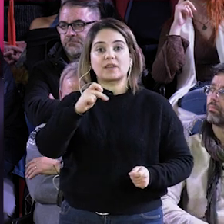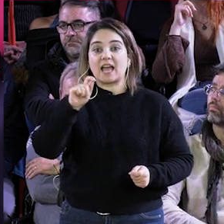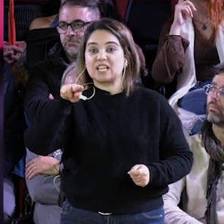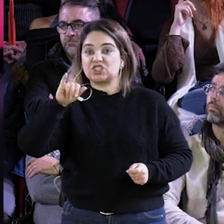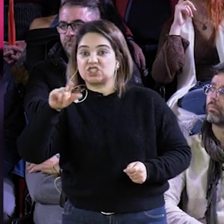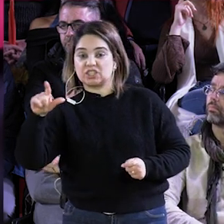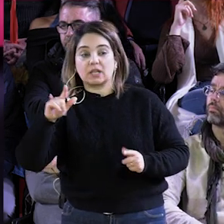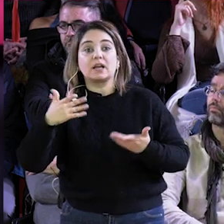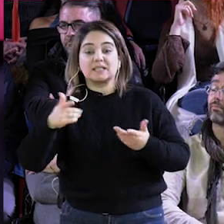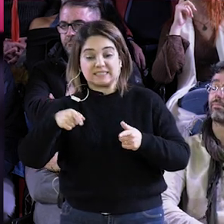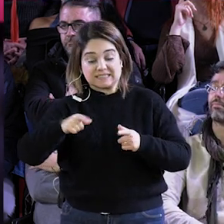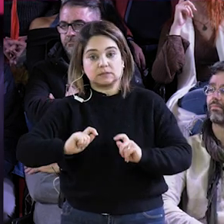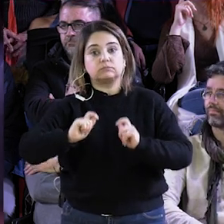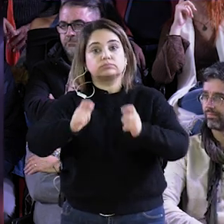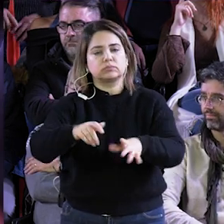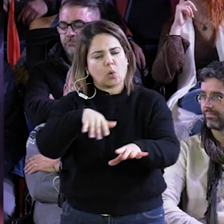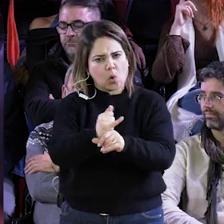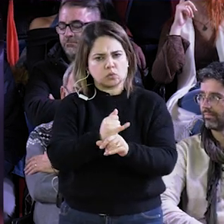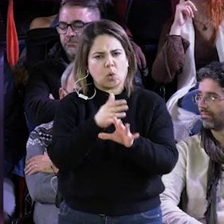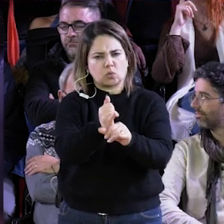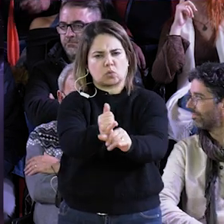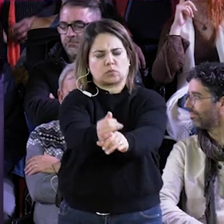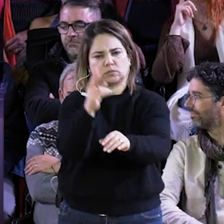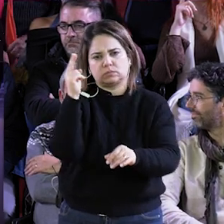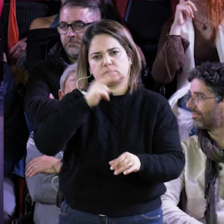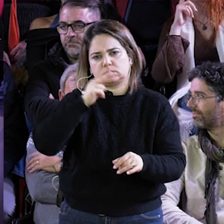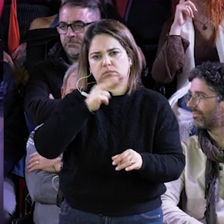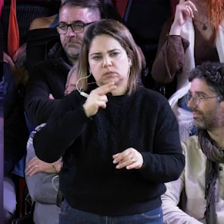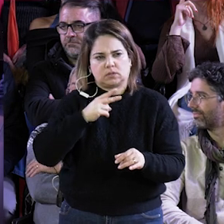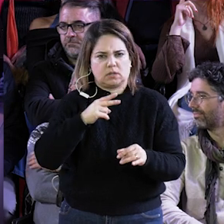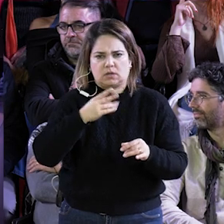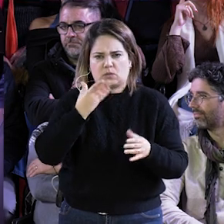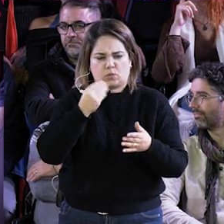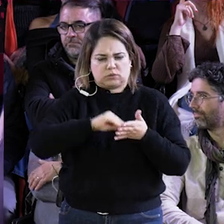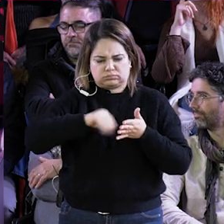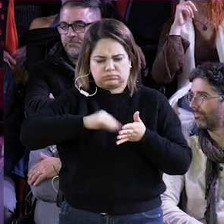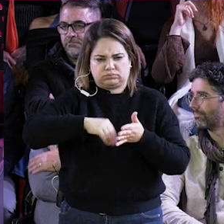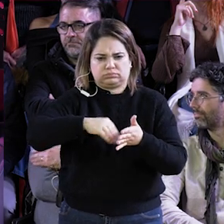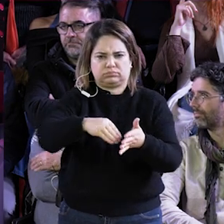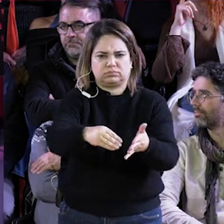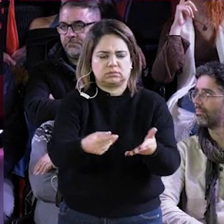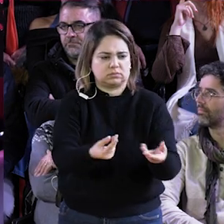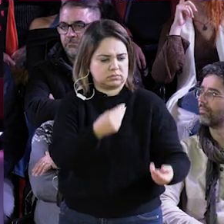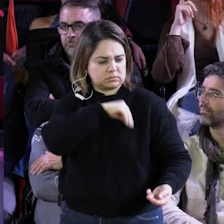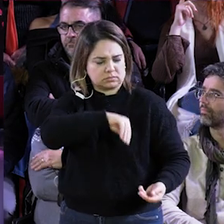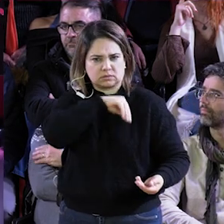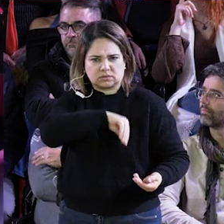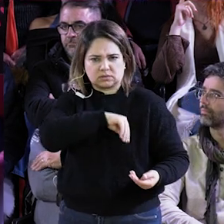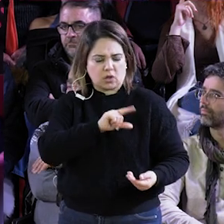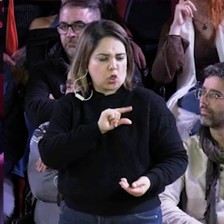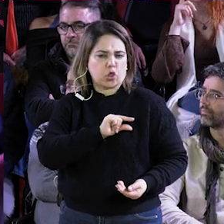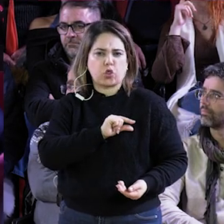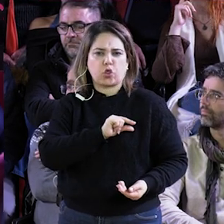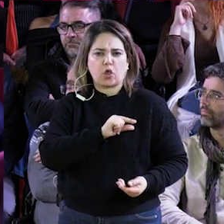vez subcontratou a PSG, que contrata os vigilantes. Com tantos intermediários, o que chega aos trabalhadores é uma miséria para muitas